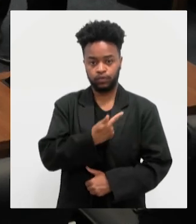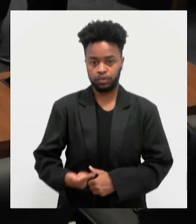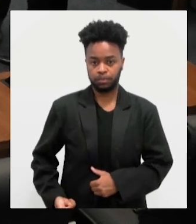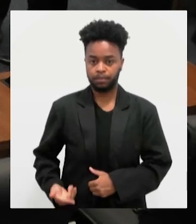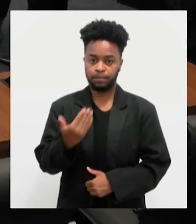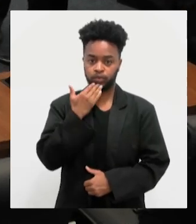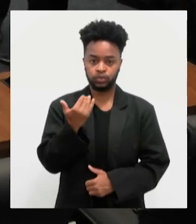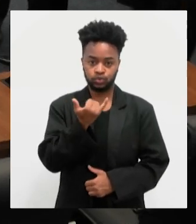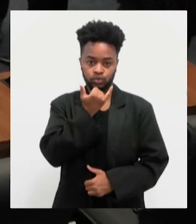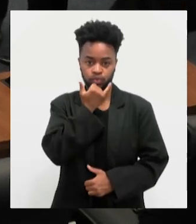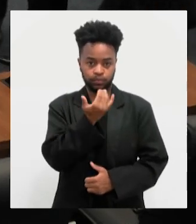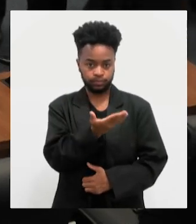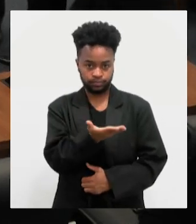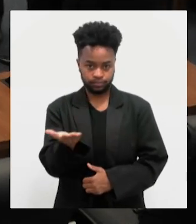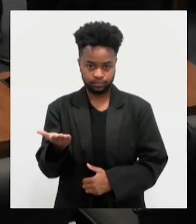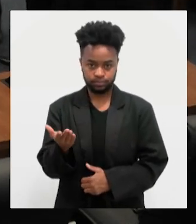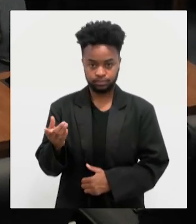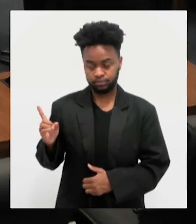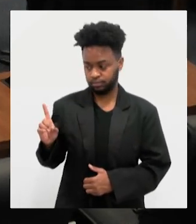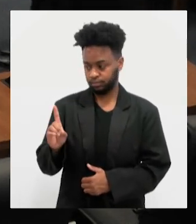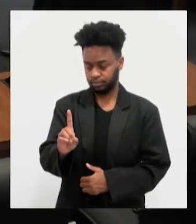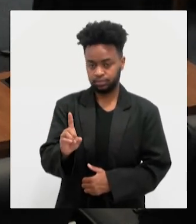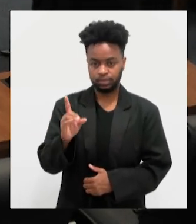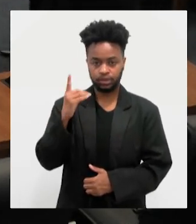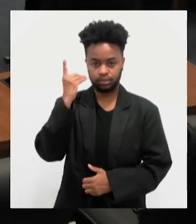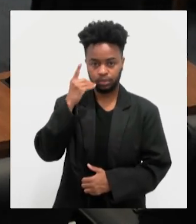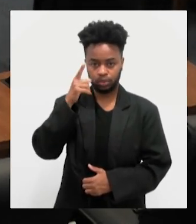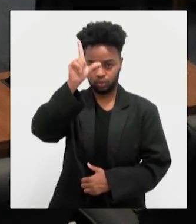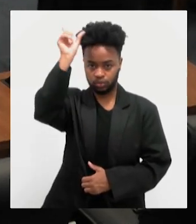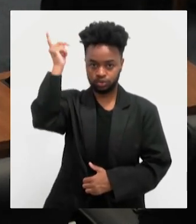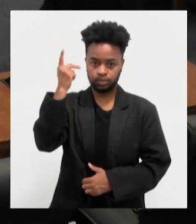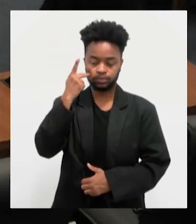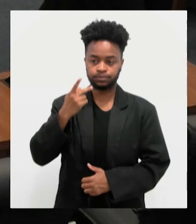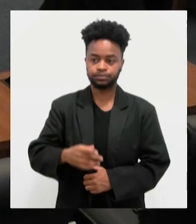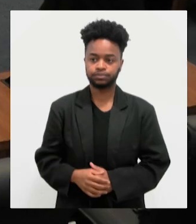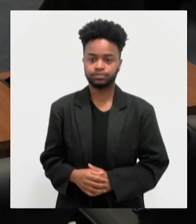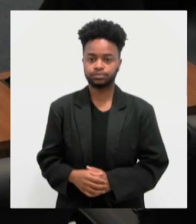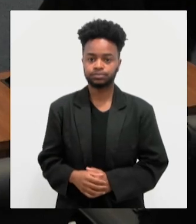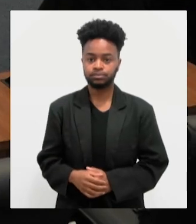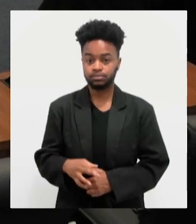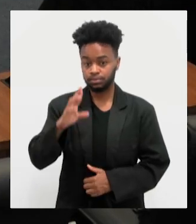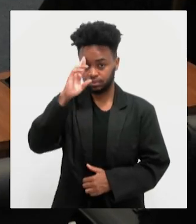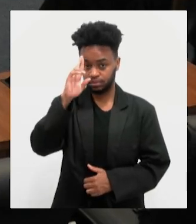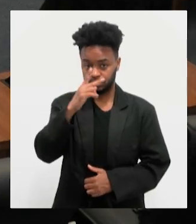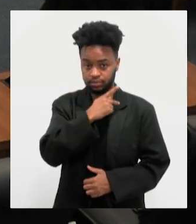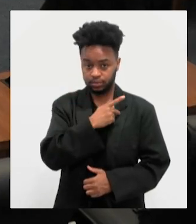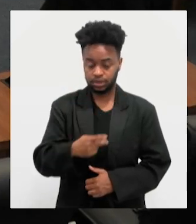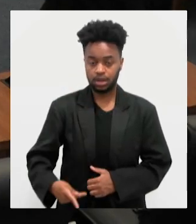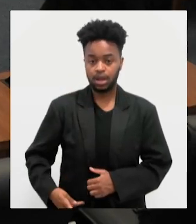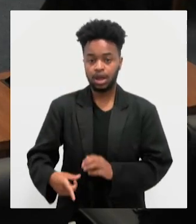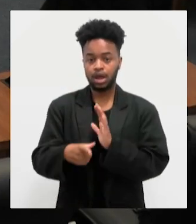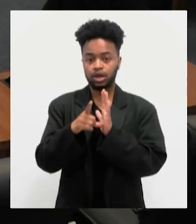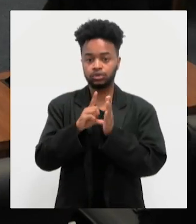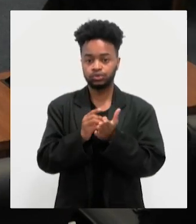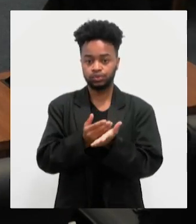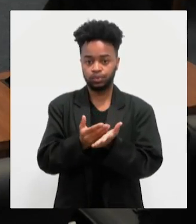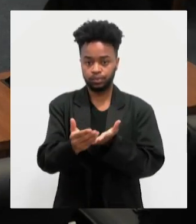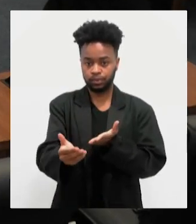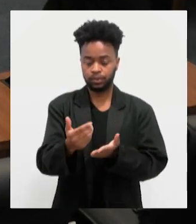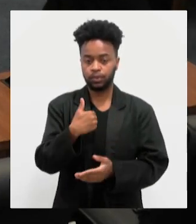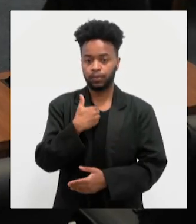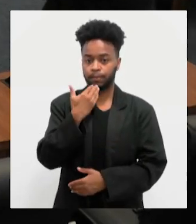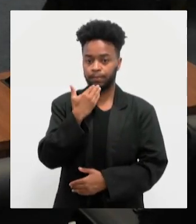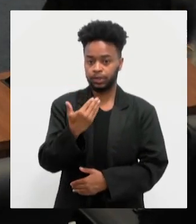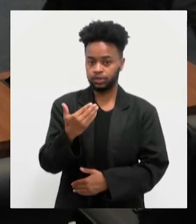todos aqui. Deputado Luiz Paulo, por favor. Senhor presidente, antes de começar a sessão, eu vou solicitar a